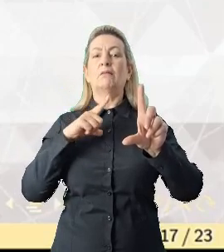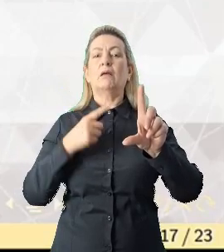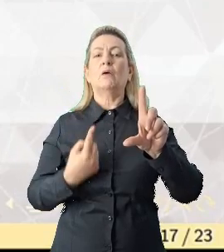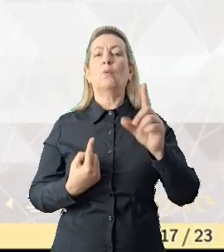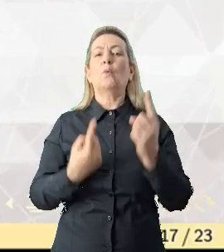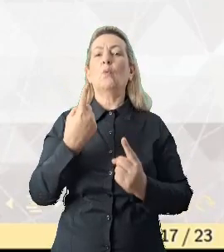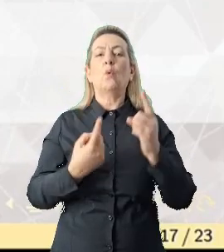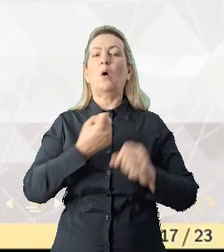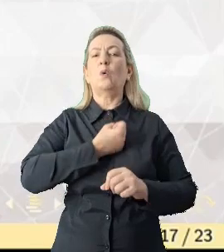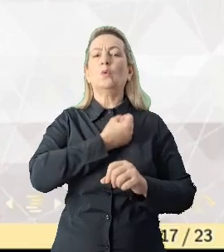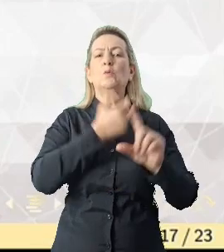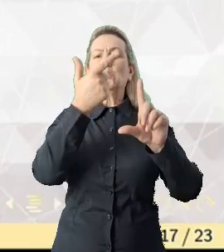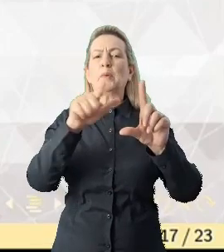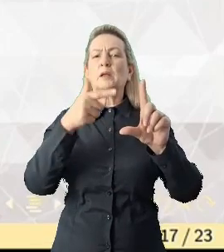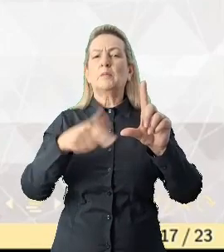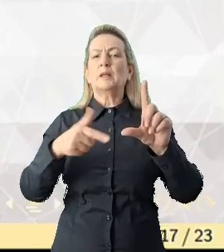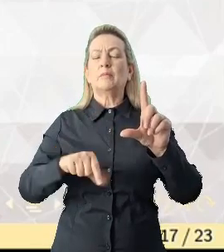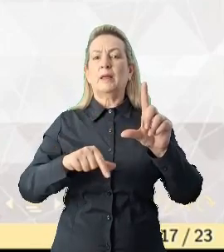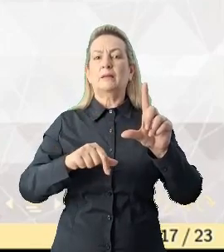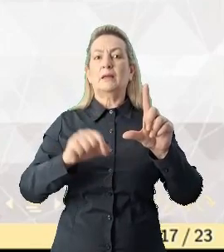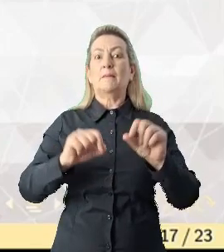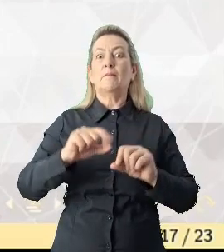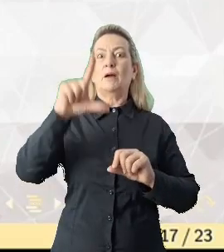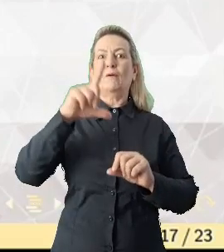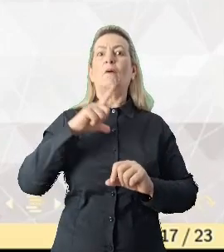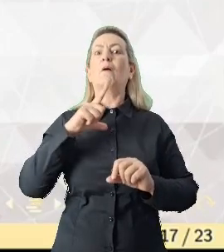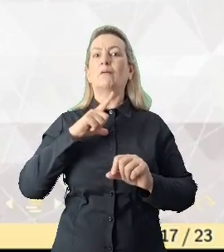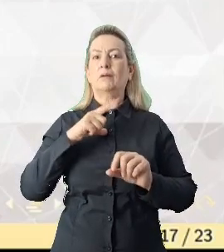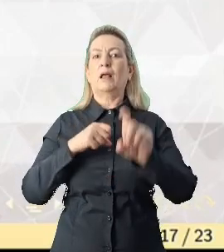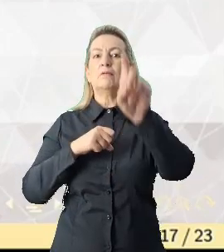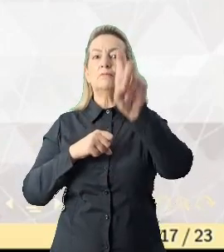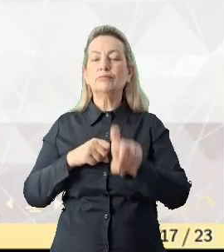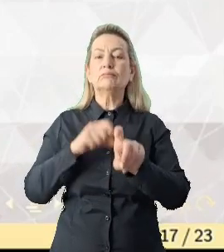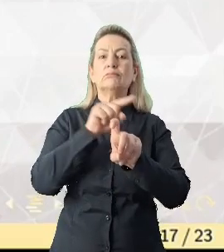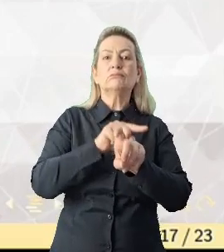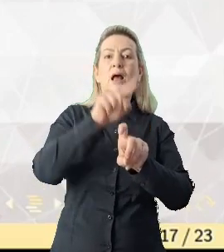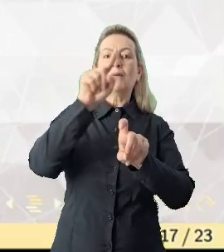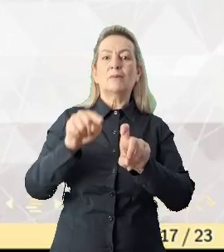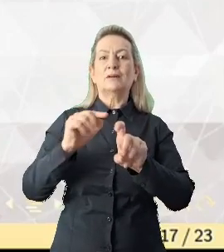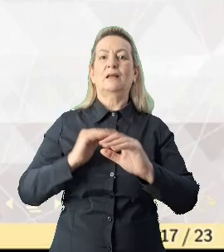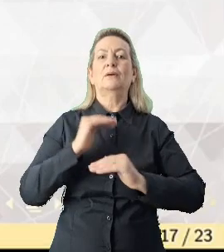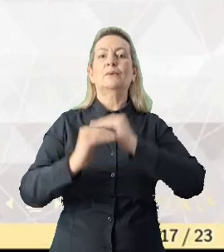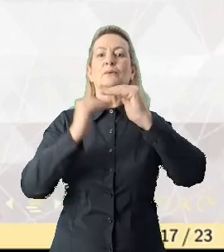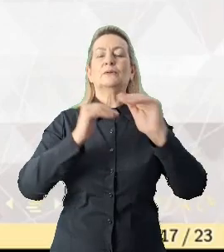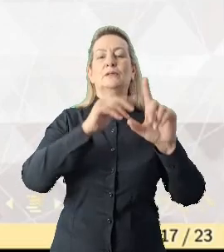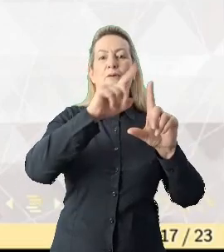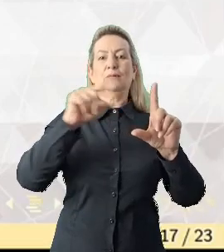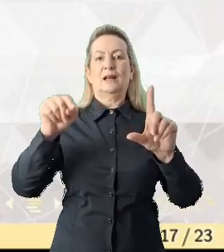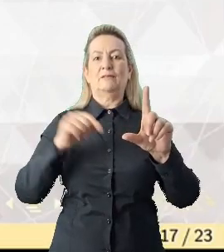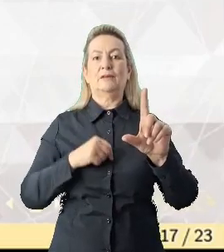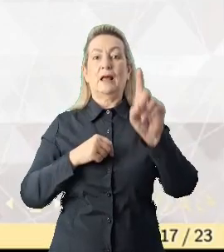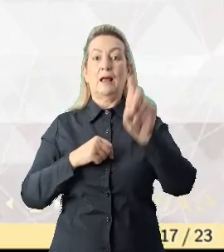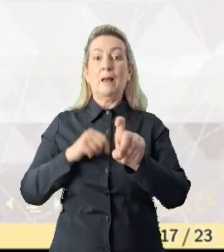você tem o valor que mais se repete naquele valor com frequência mais alta. Ali você tem a questão da moda